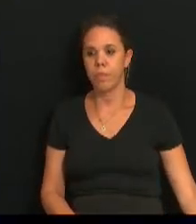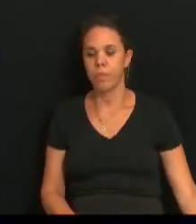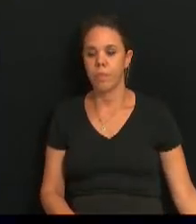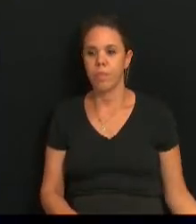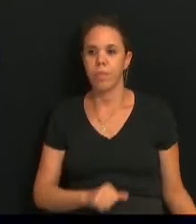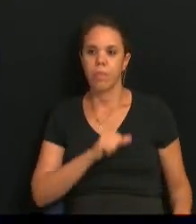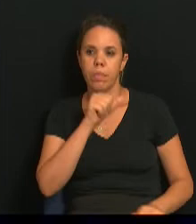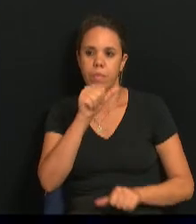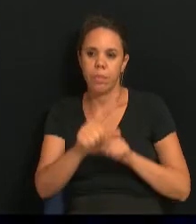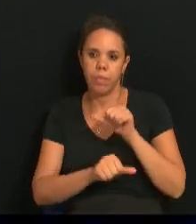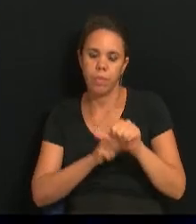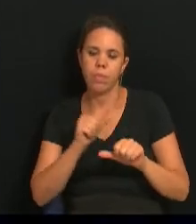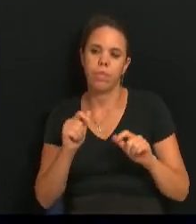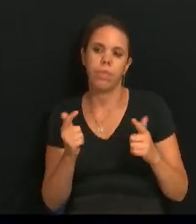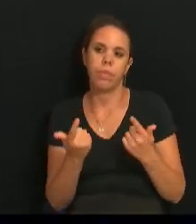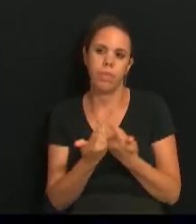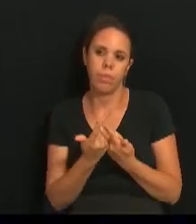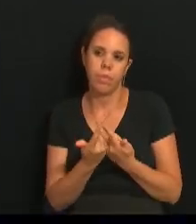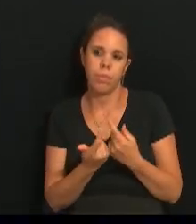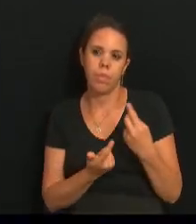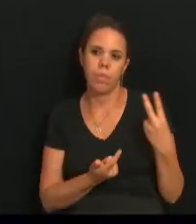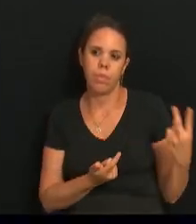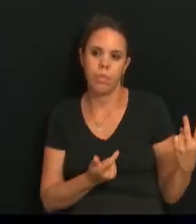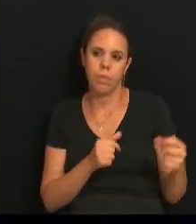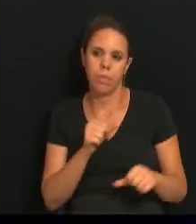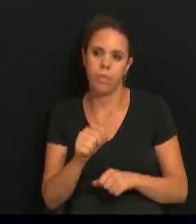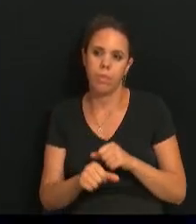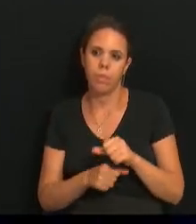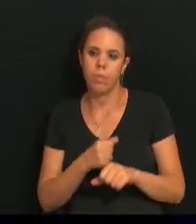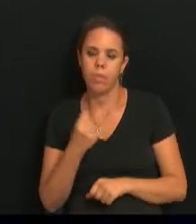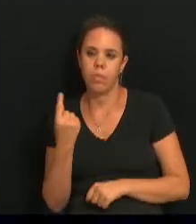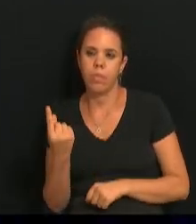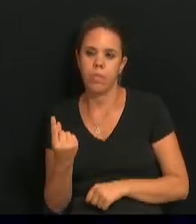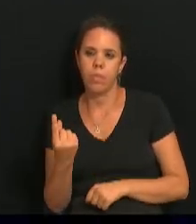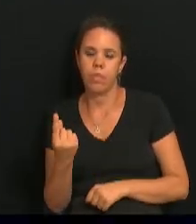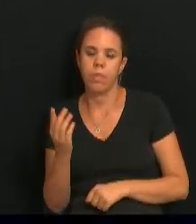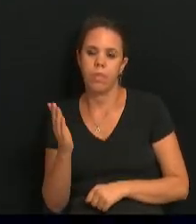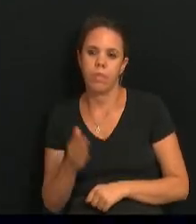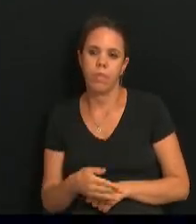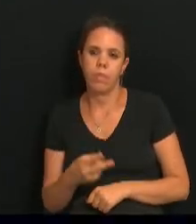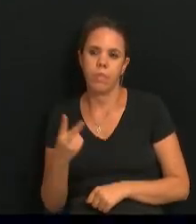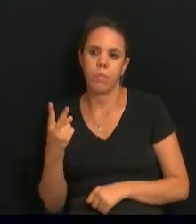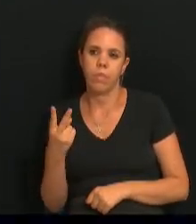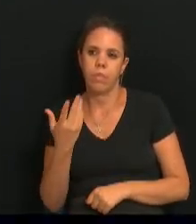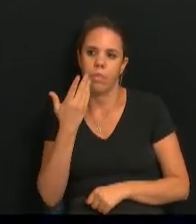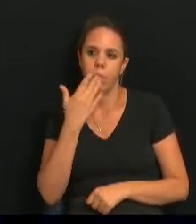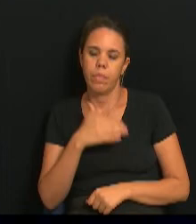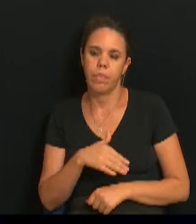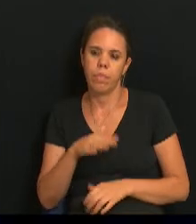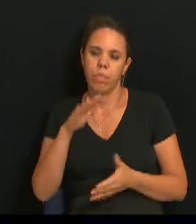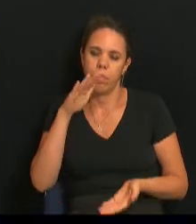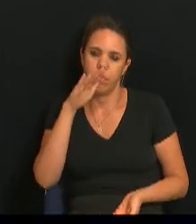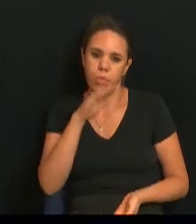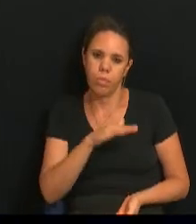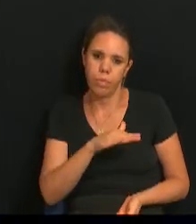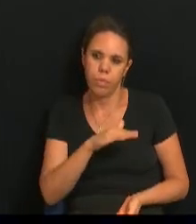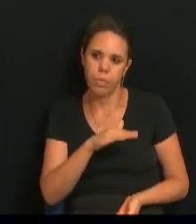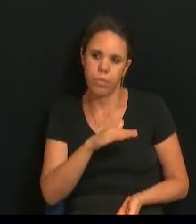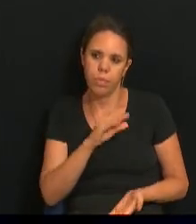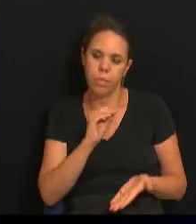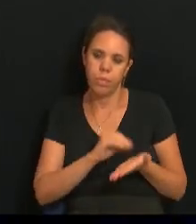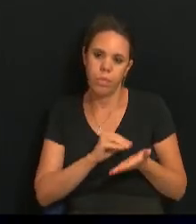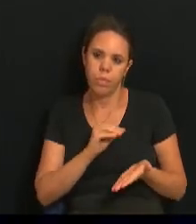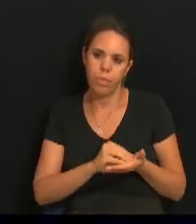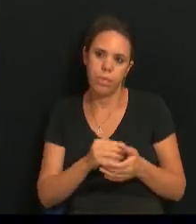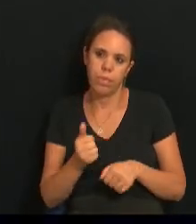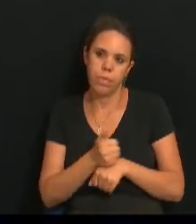nos agrupamentos 2 virando agrupamentos 1/2, com crianças muito pequenas, falta de profissionais,